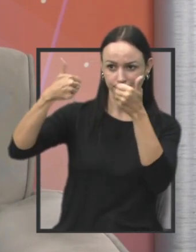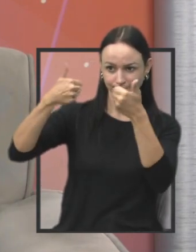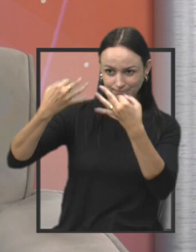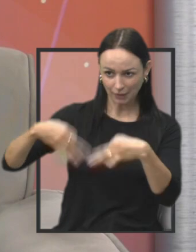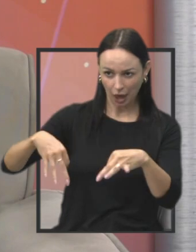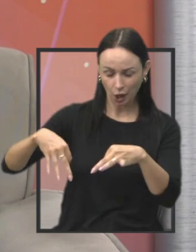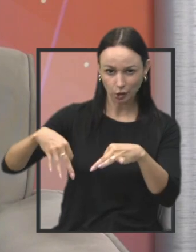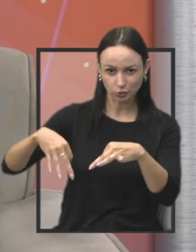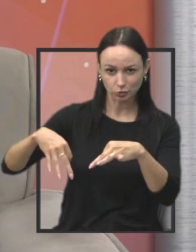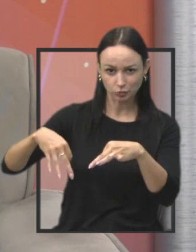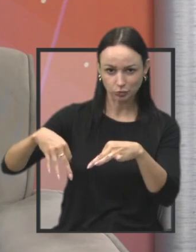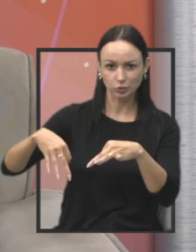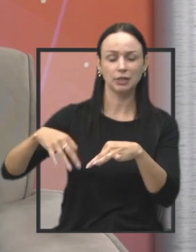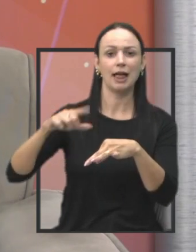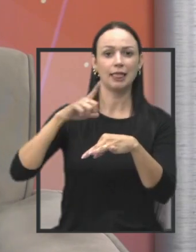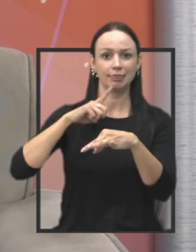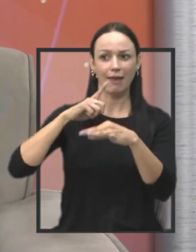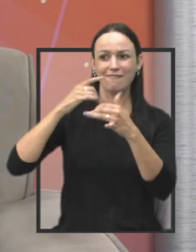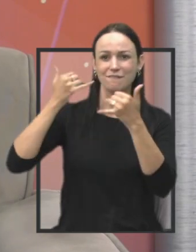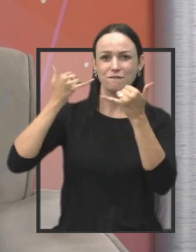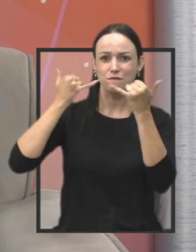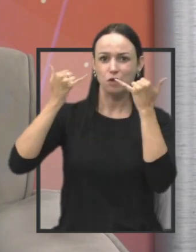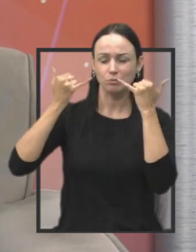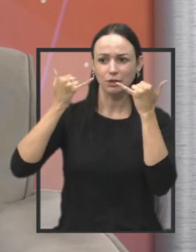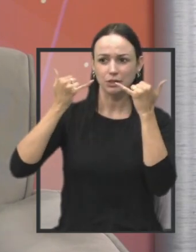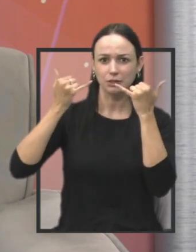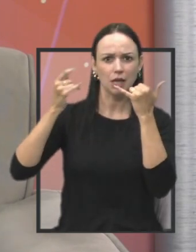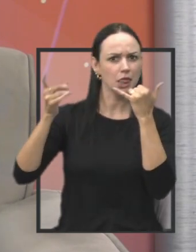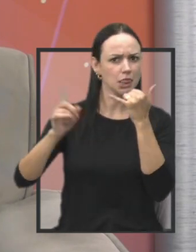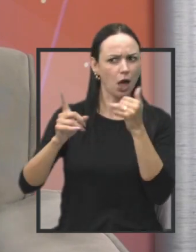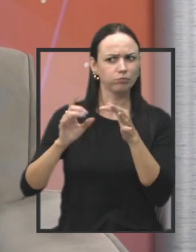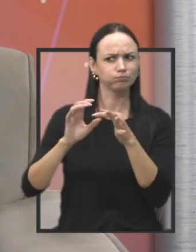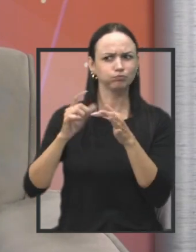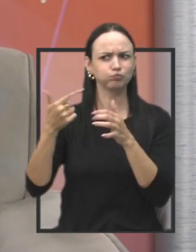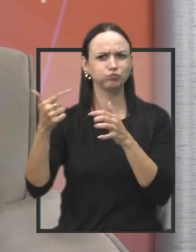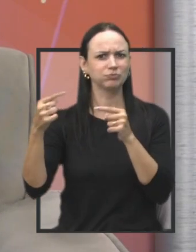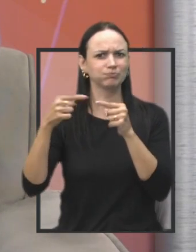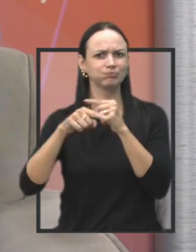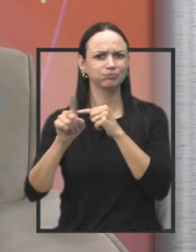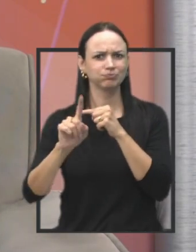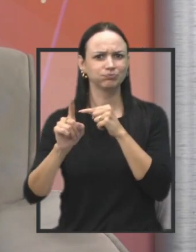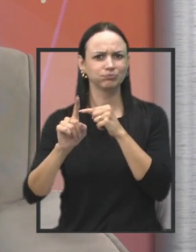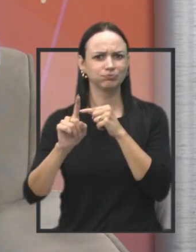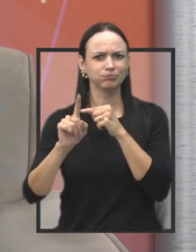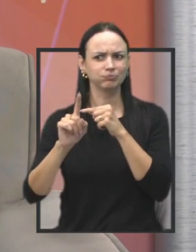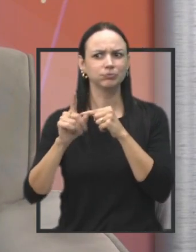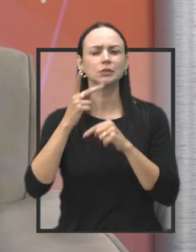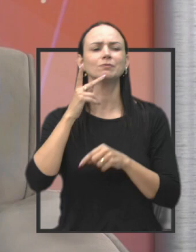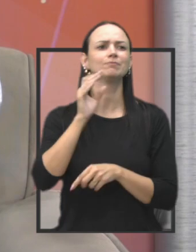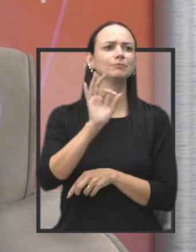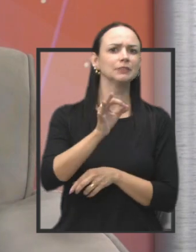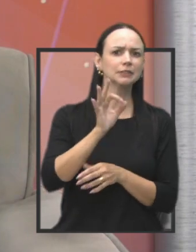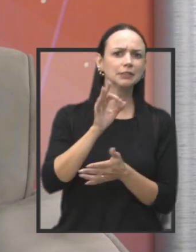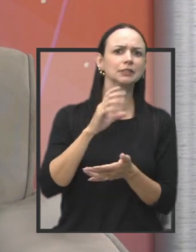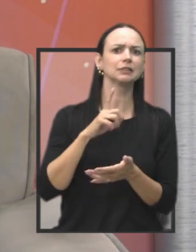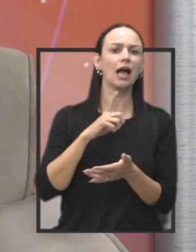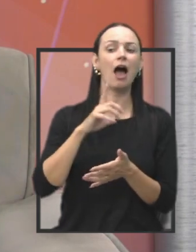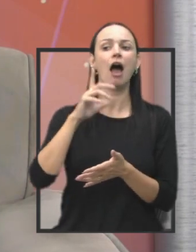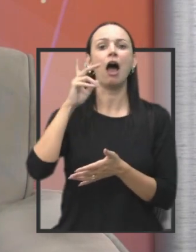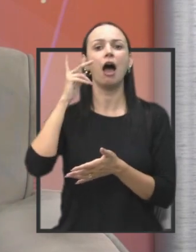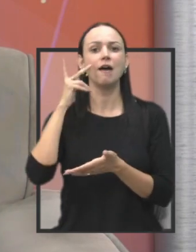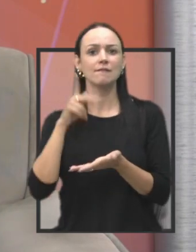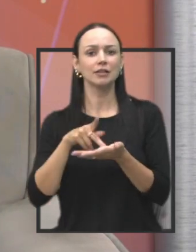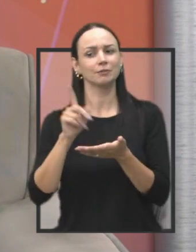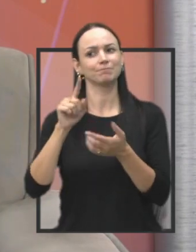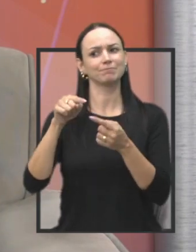até mesmo vem alguma informação que ele não disponibiliza ou verdade, aconteceu isso mesmo. Ou isso aqui